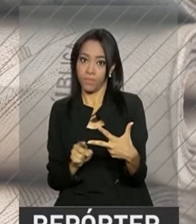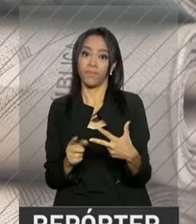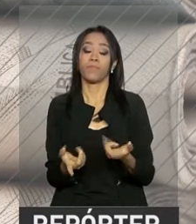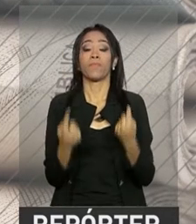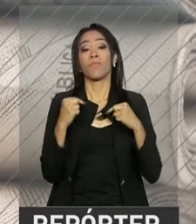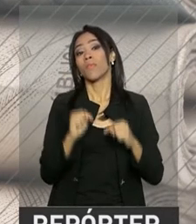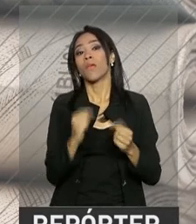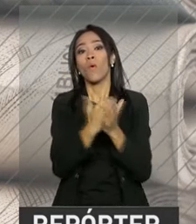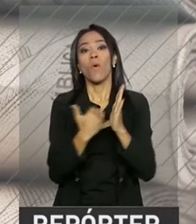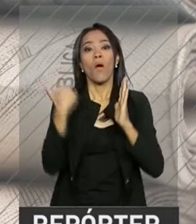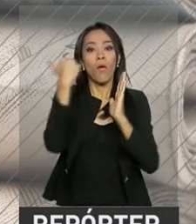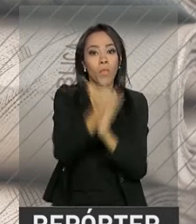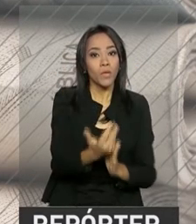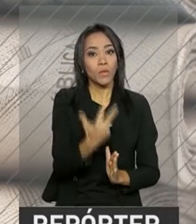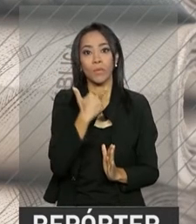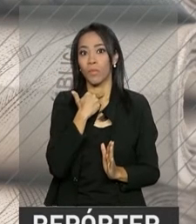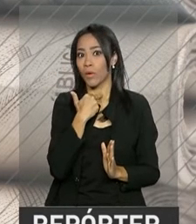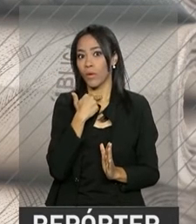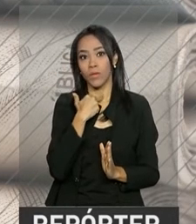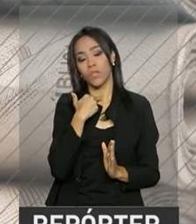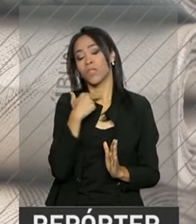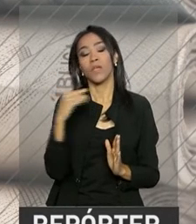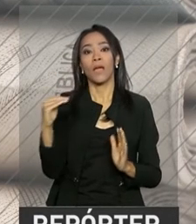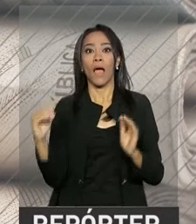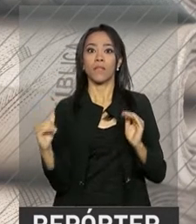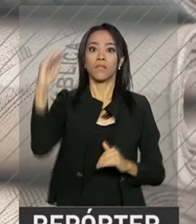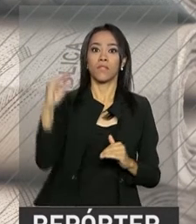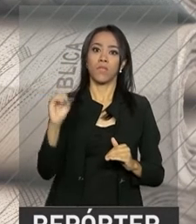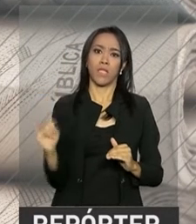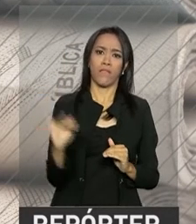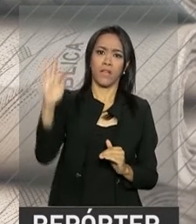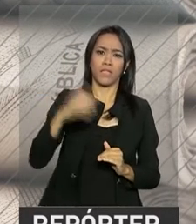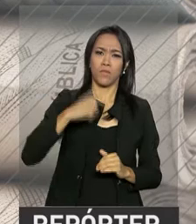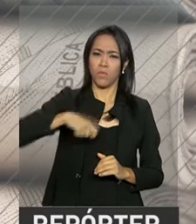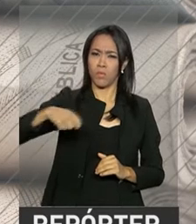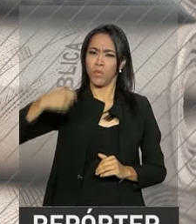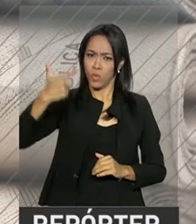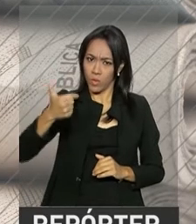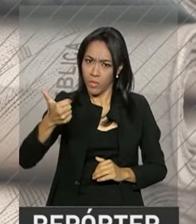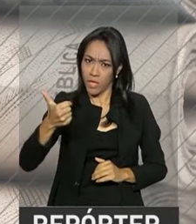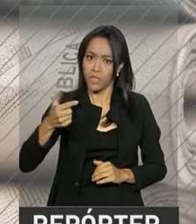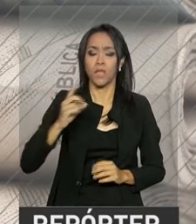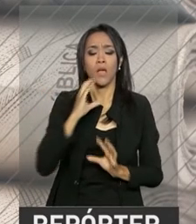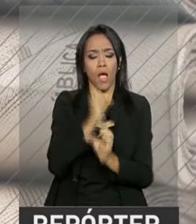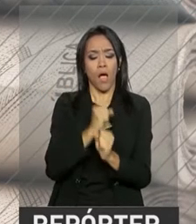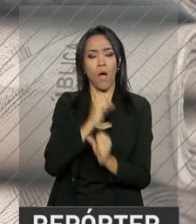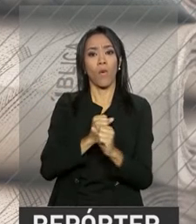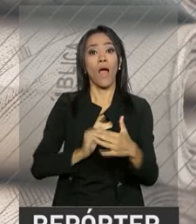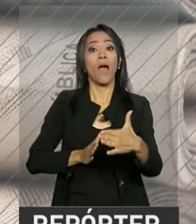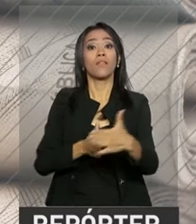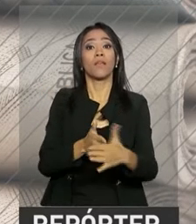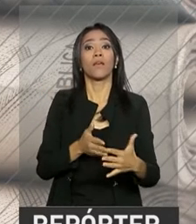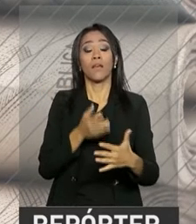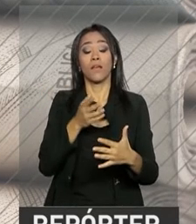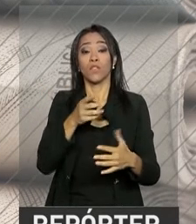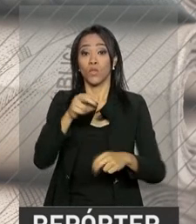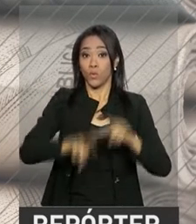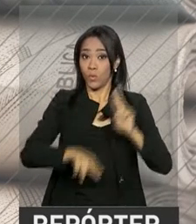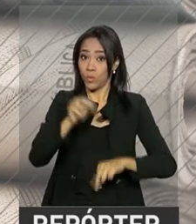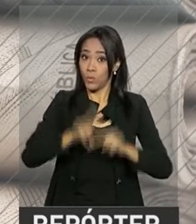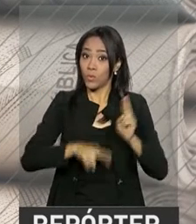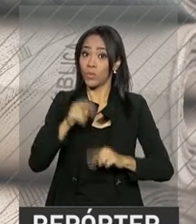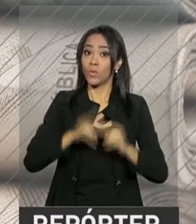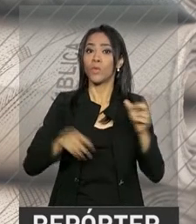judiciário. O aumento não poderá ser maior que a inflação acumulada em 12 meses. O cálculo é feito até junho, quando é elaborada a